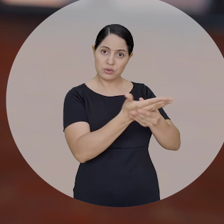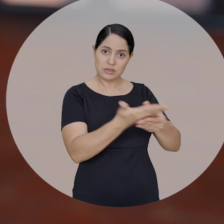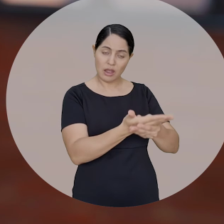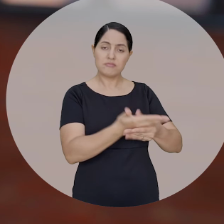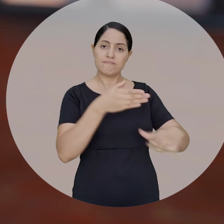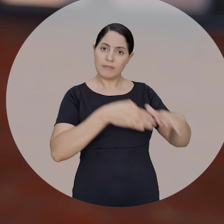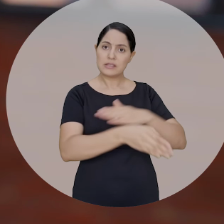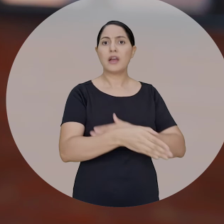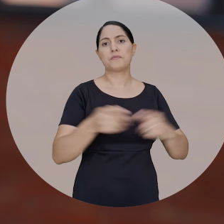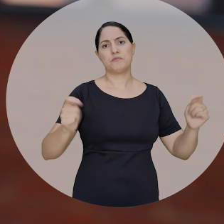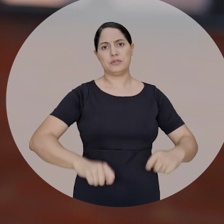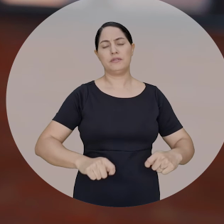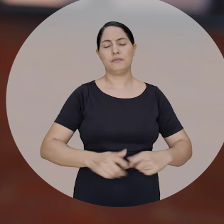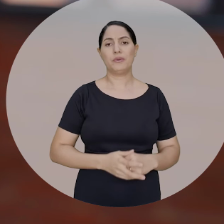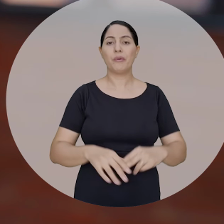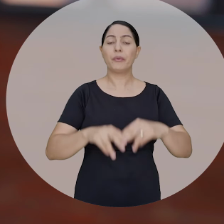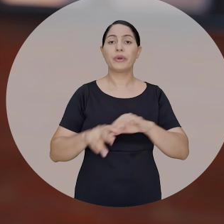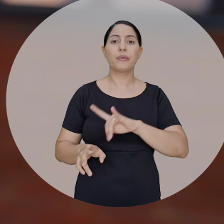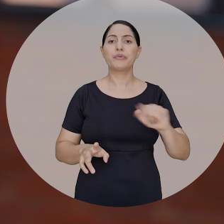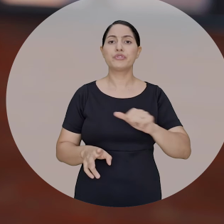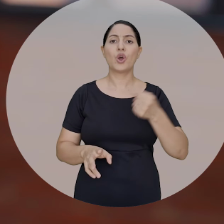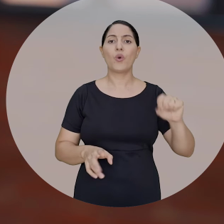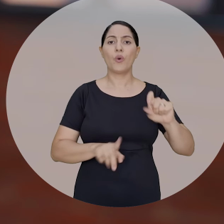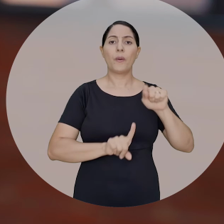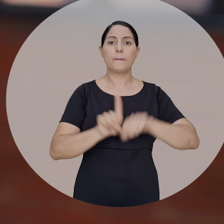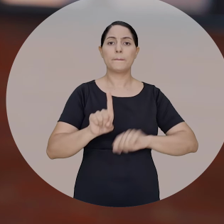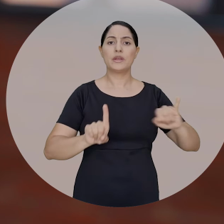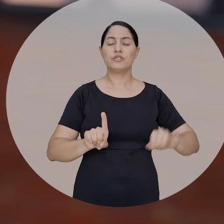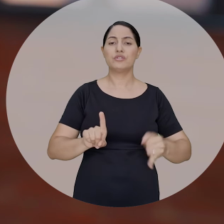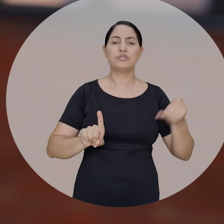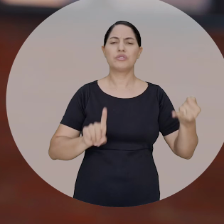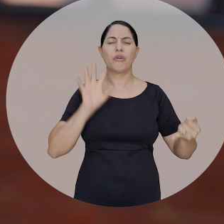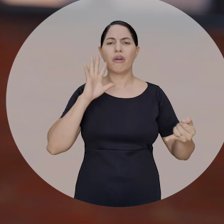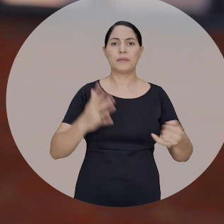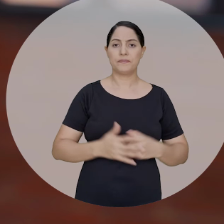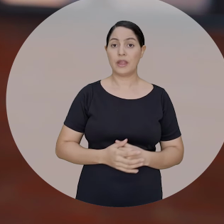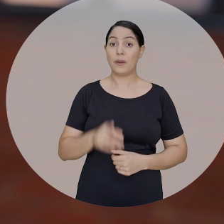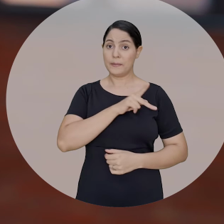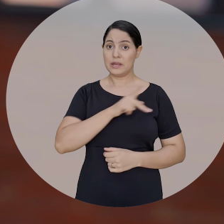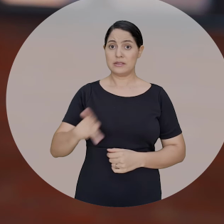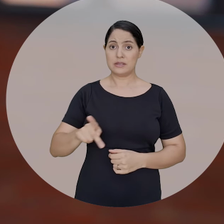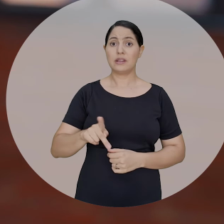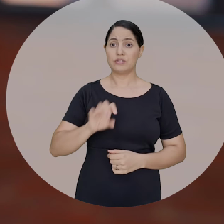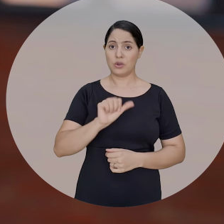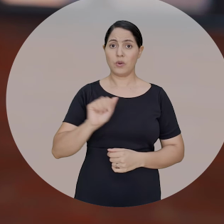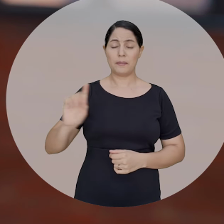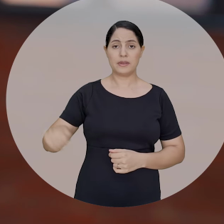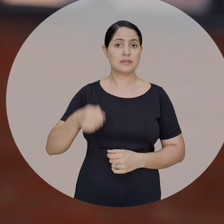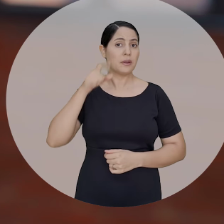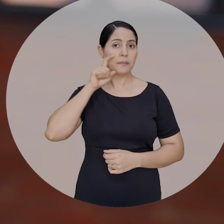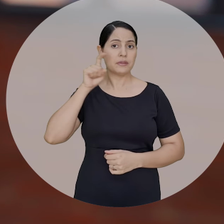processo. As defesas dos acusados do 8 de janeiro contaram com a atuação pessoal do presidente da Ordem, Beto